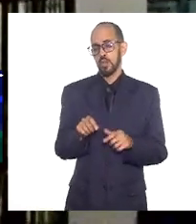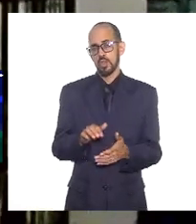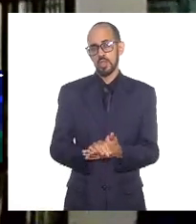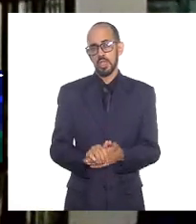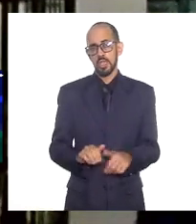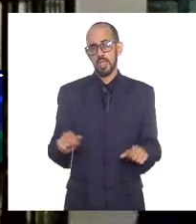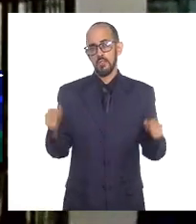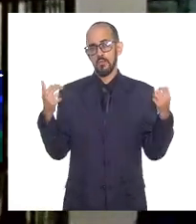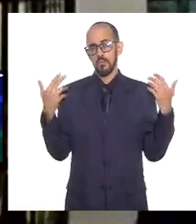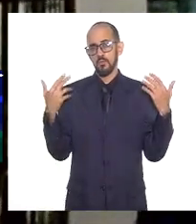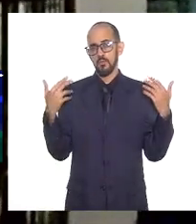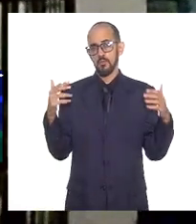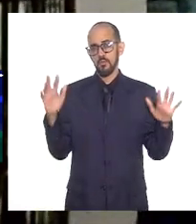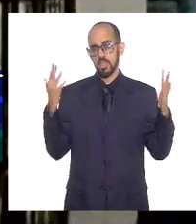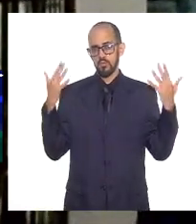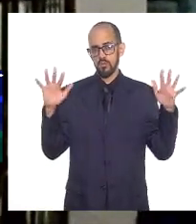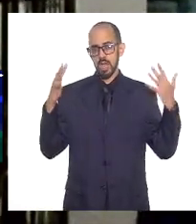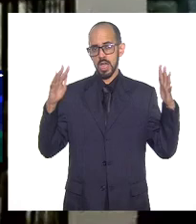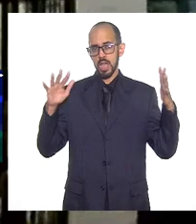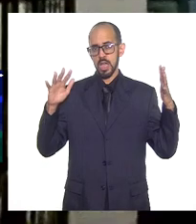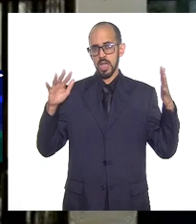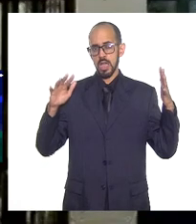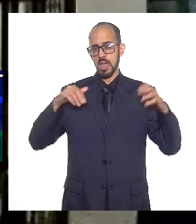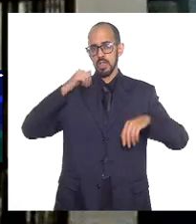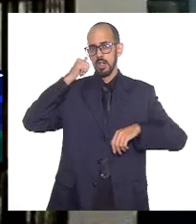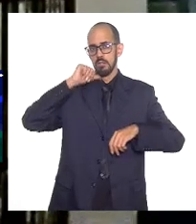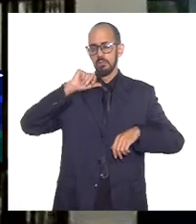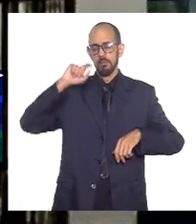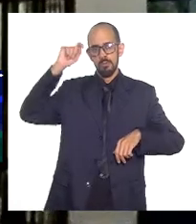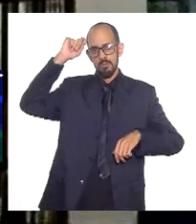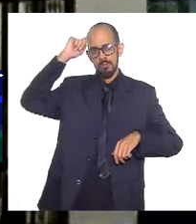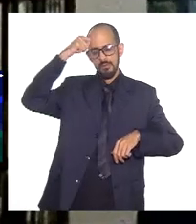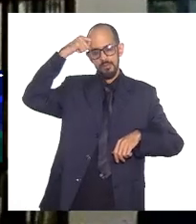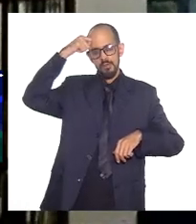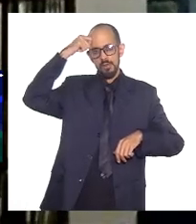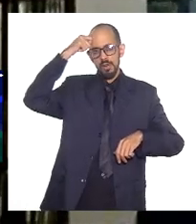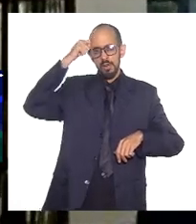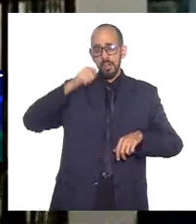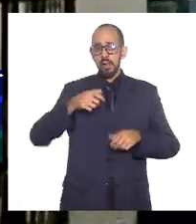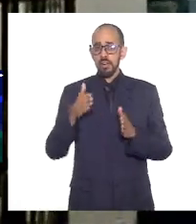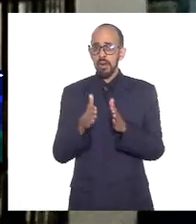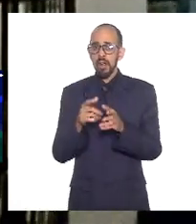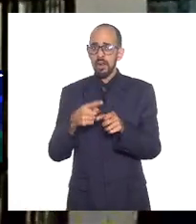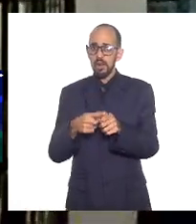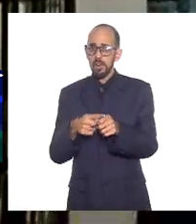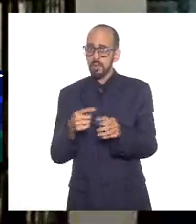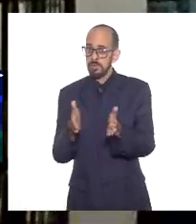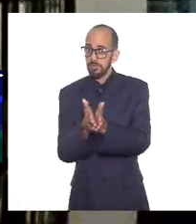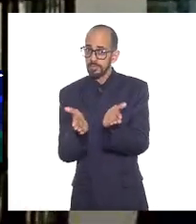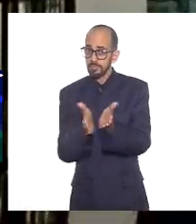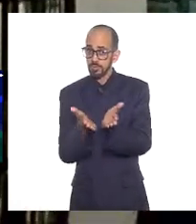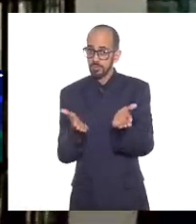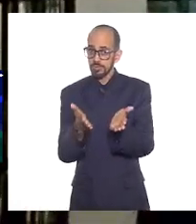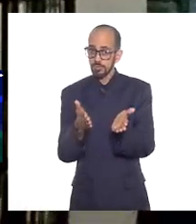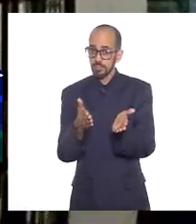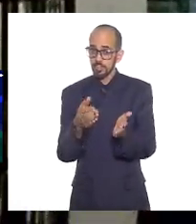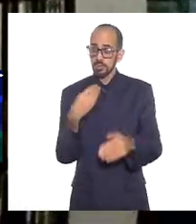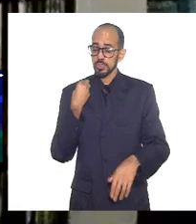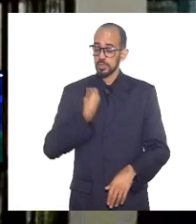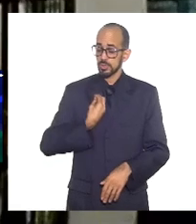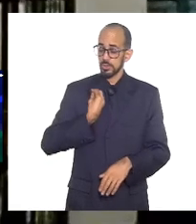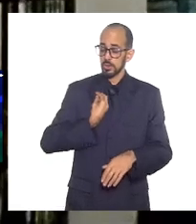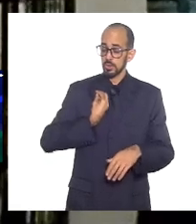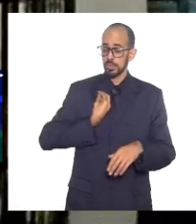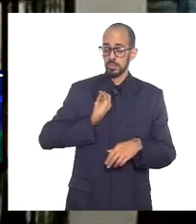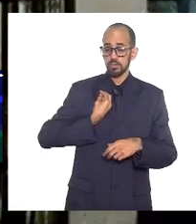viva exatamente as mulheres negras e de periferia que estão no parlamento, na